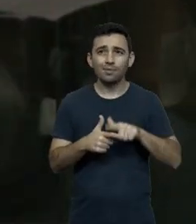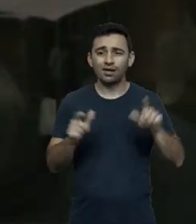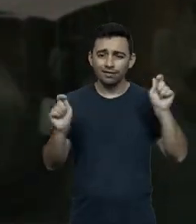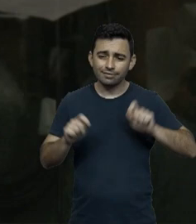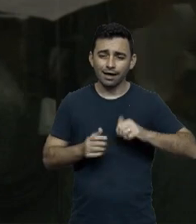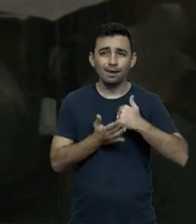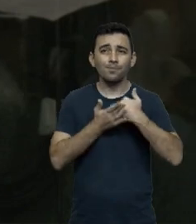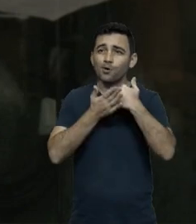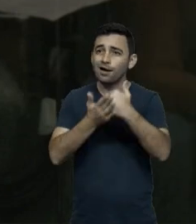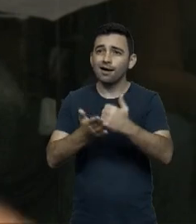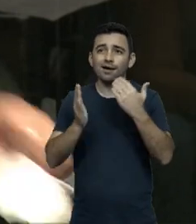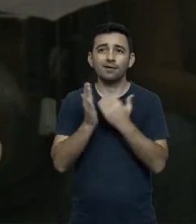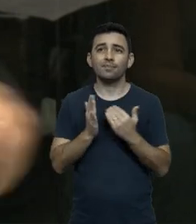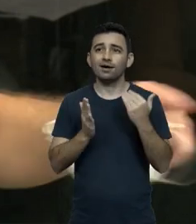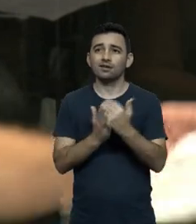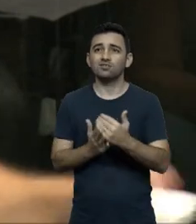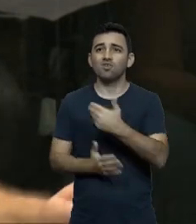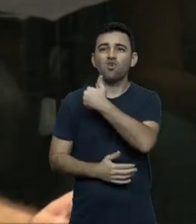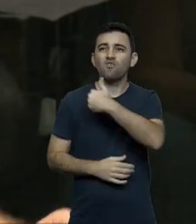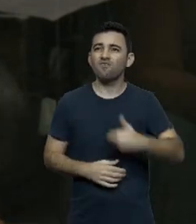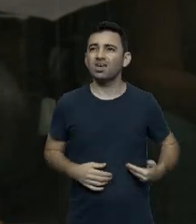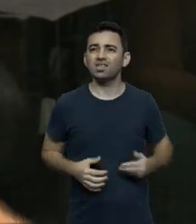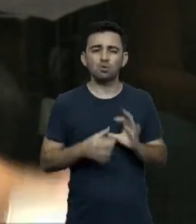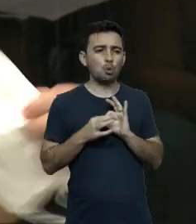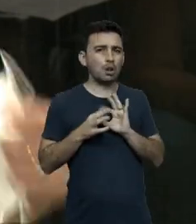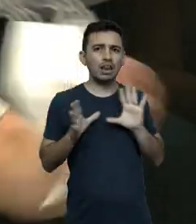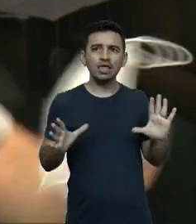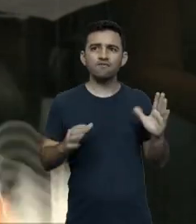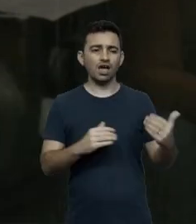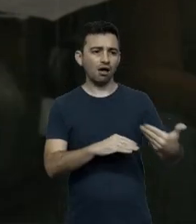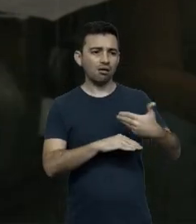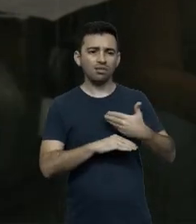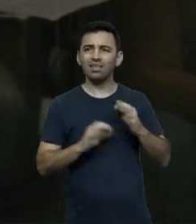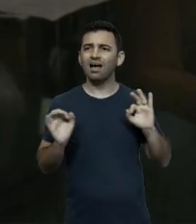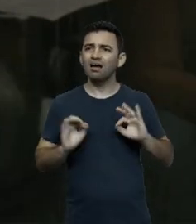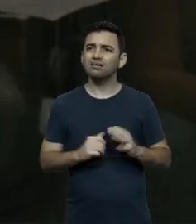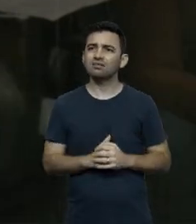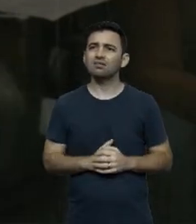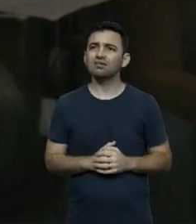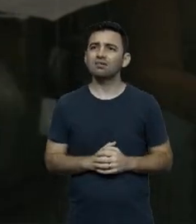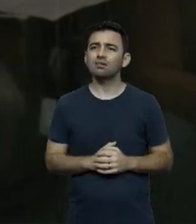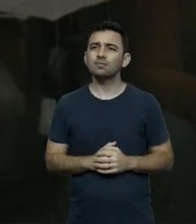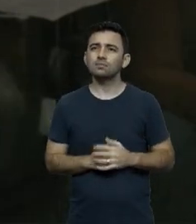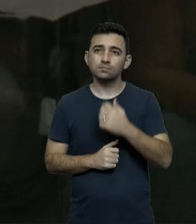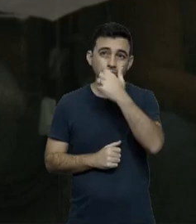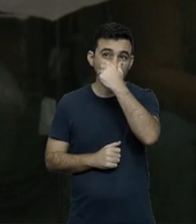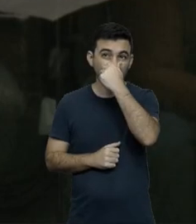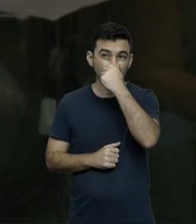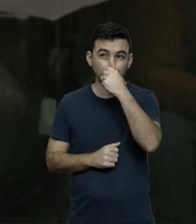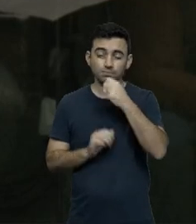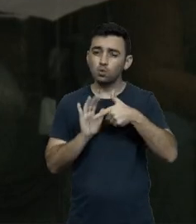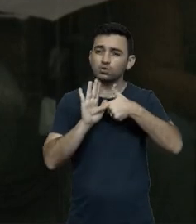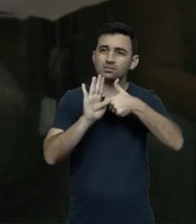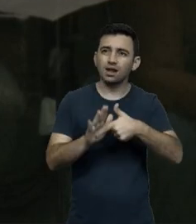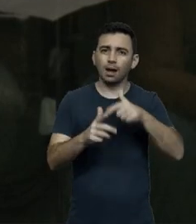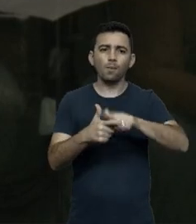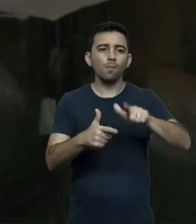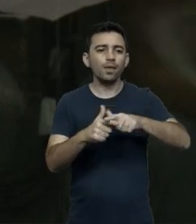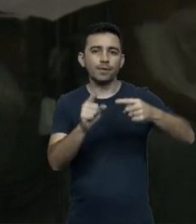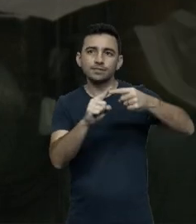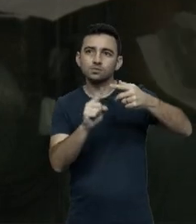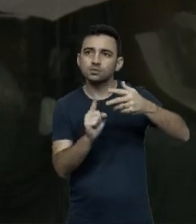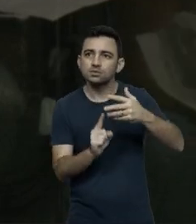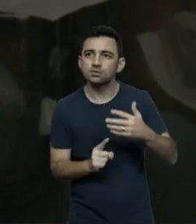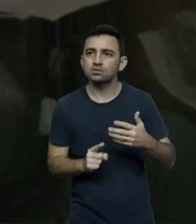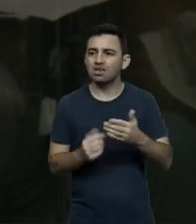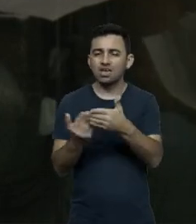a contribuir e o governo não dá oportunidade para gente participar desse processo e apontar os problemas para encontrar